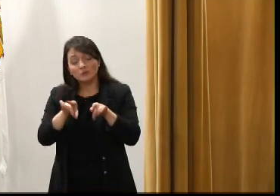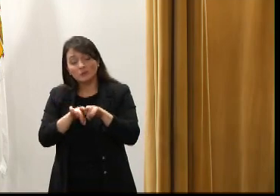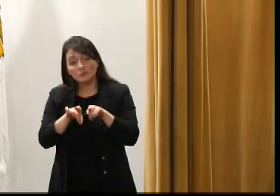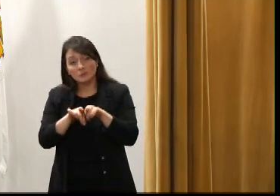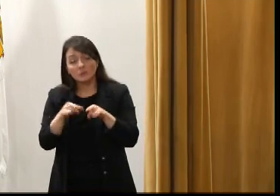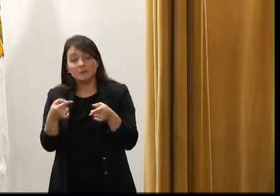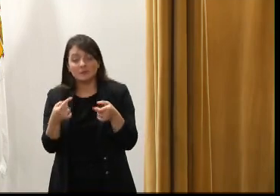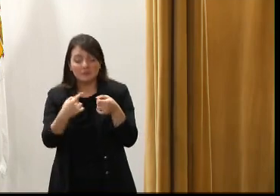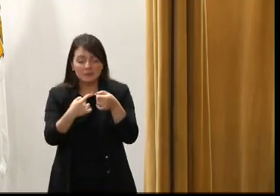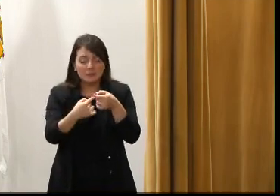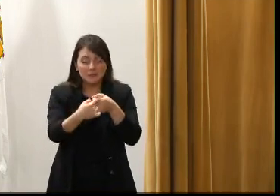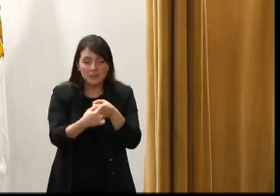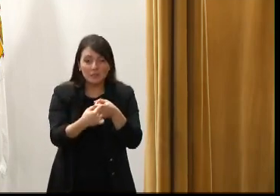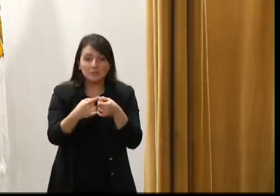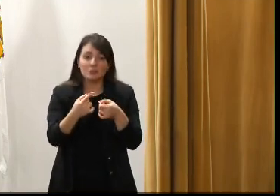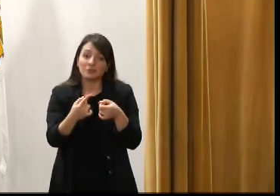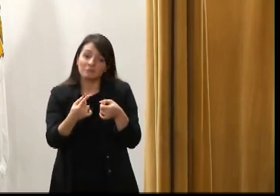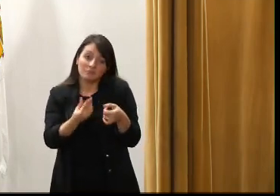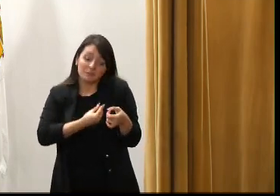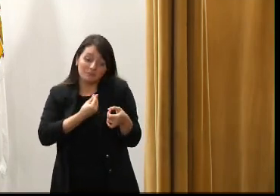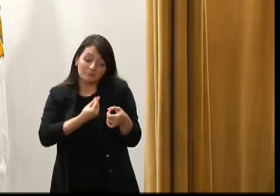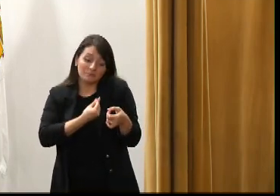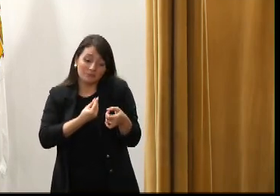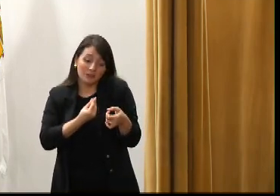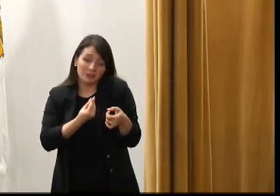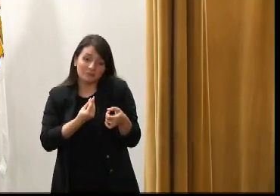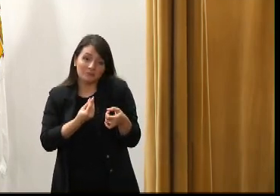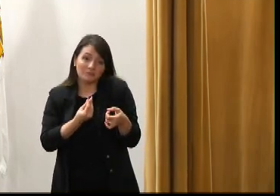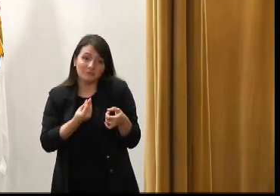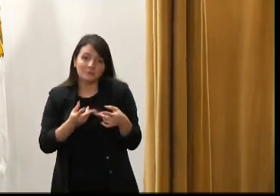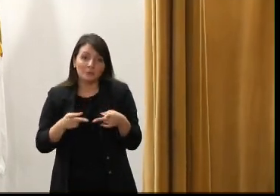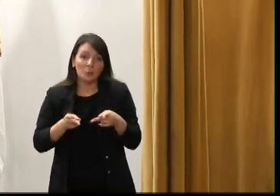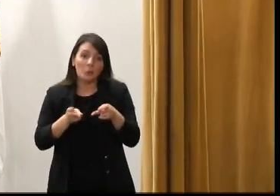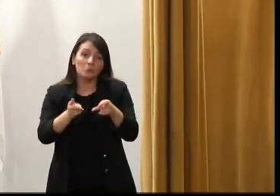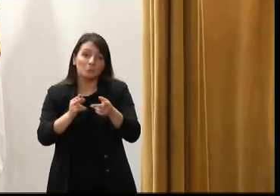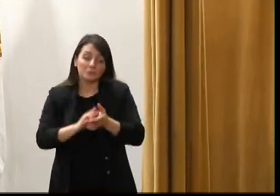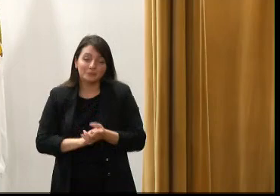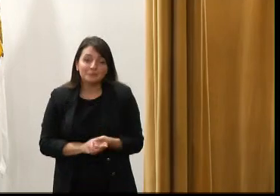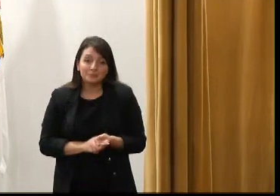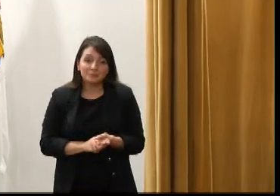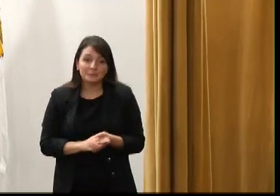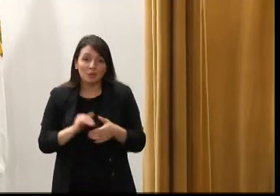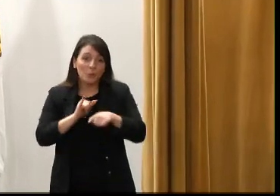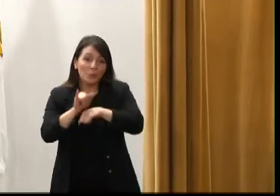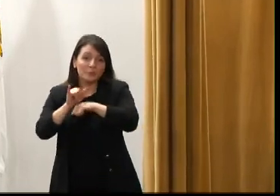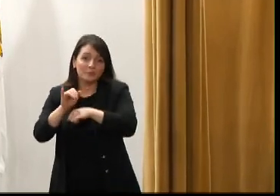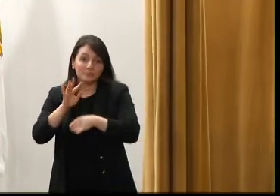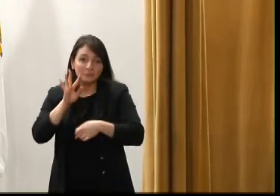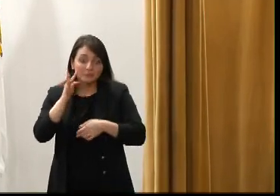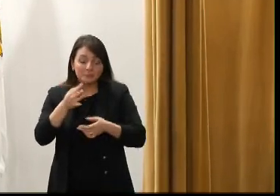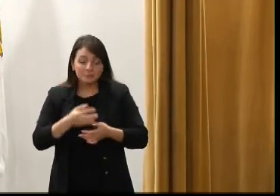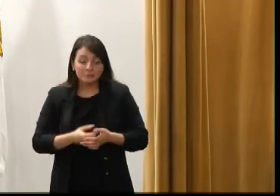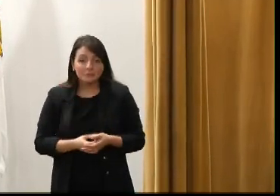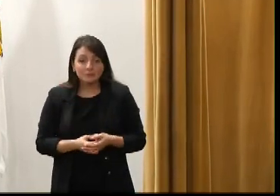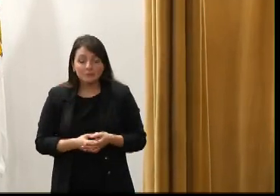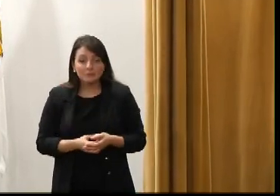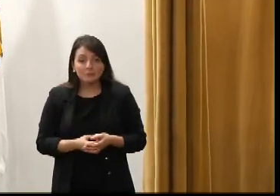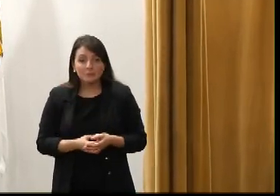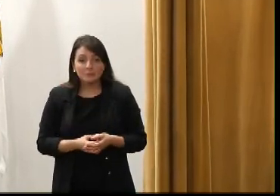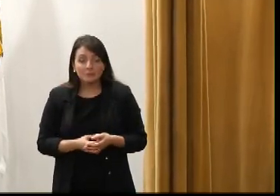na cidade que a vida acaba acontecendo. Essa é uma imagem que me dispensa